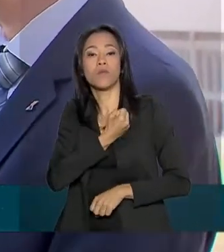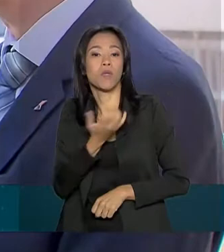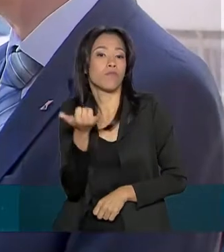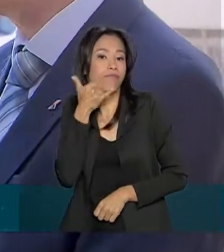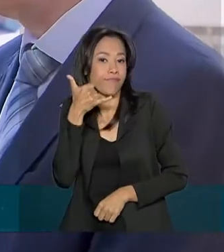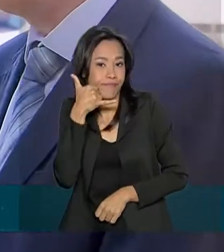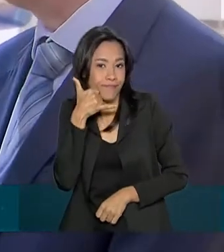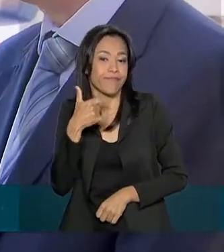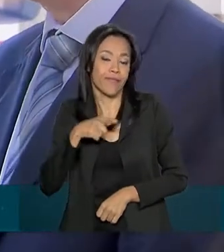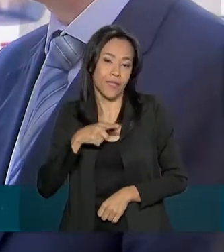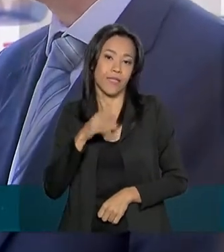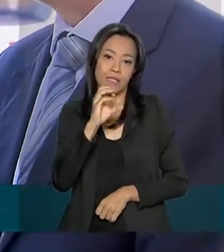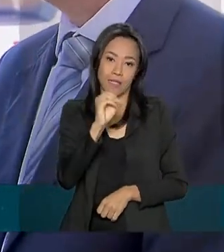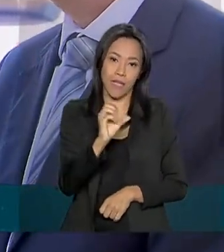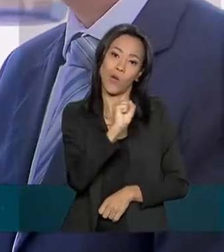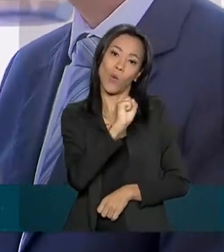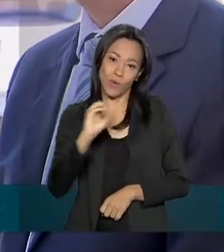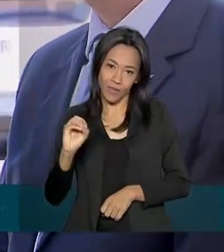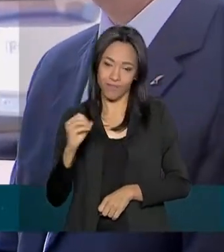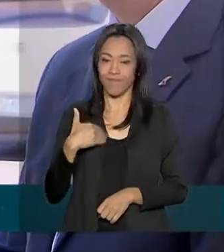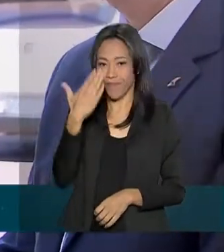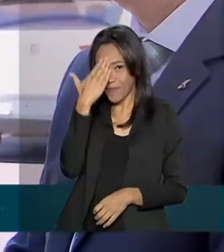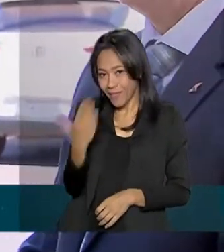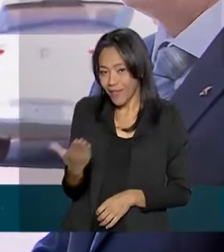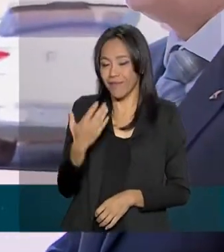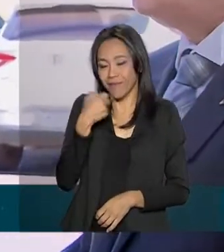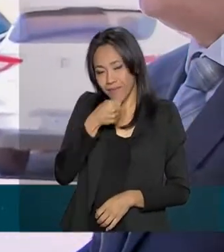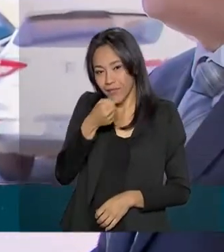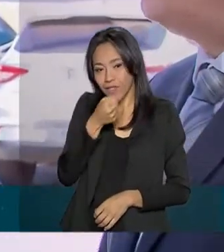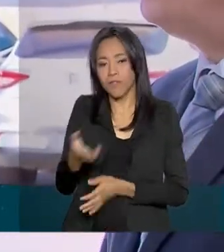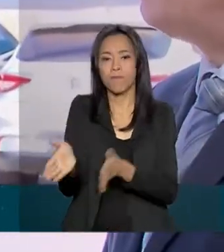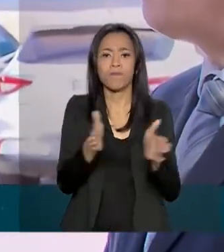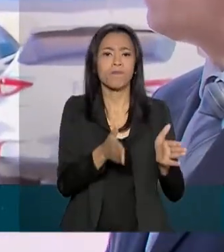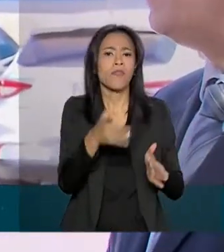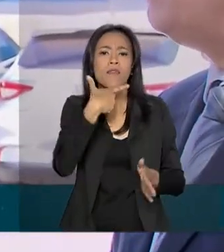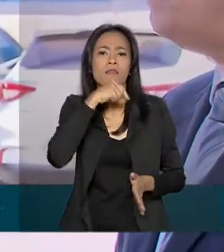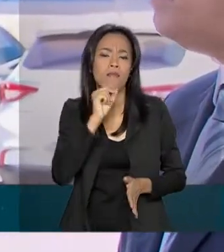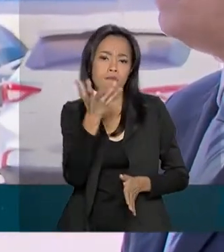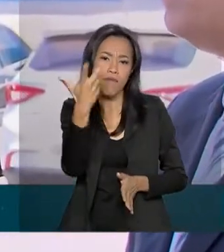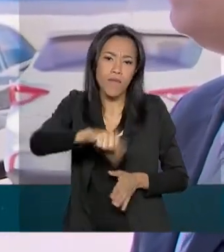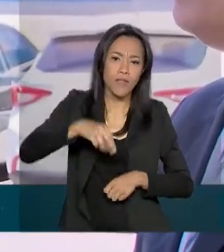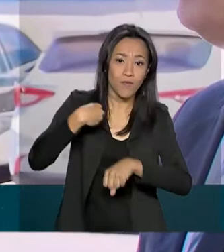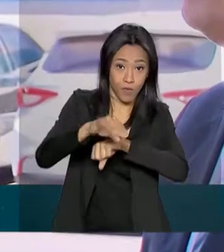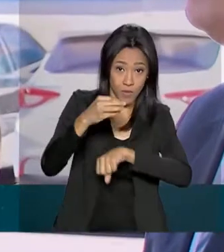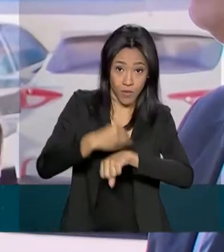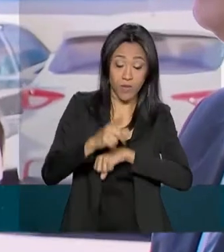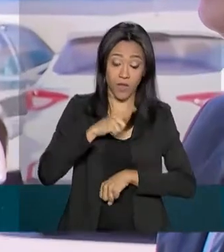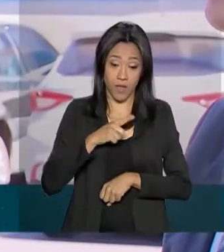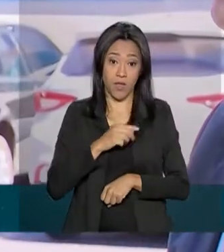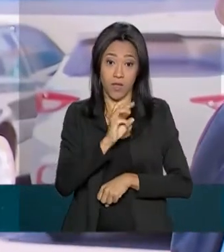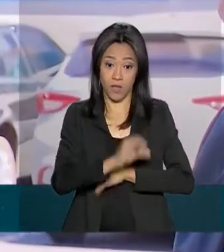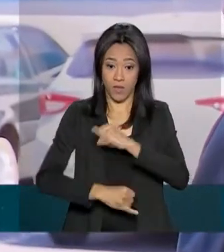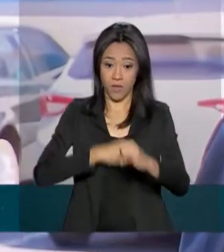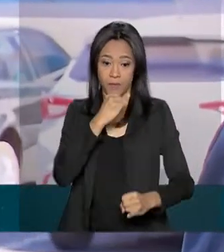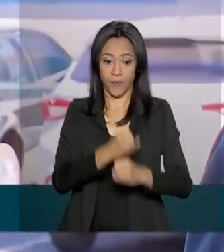a quem muito obrigada pela sua entrevista carla e pra quem quiser mais informações tem o site